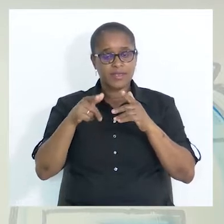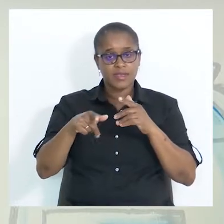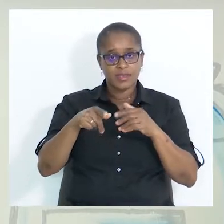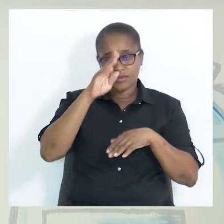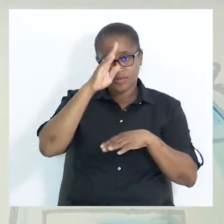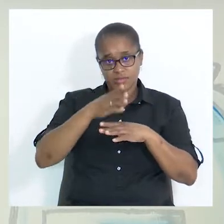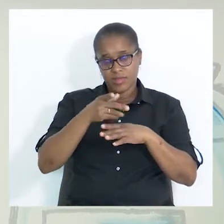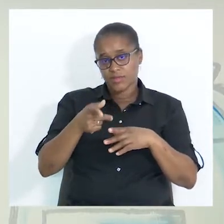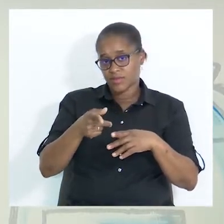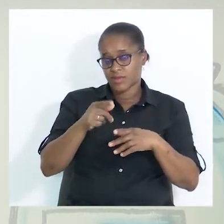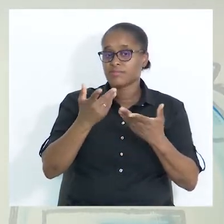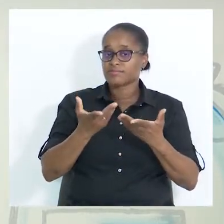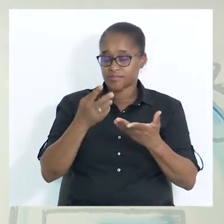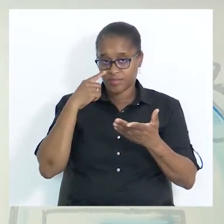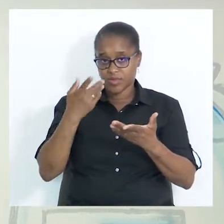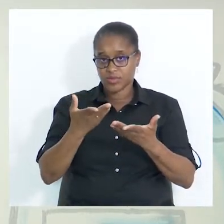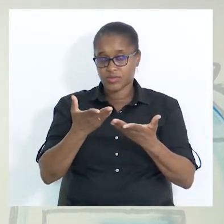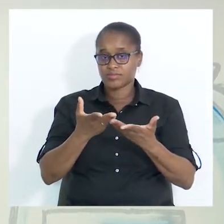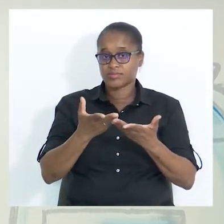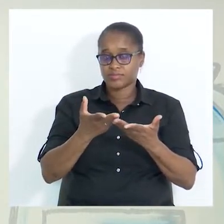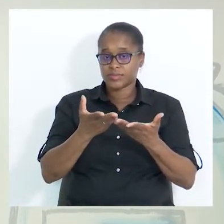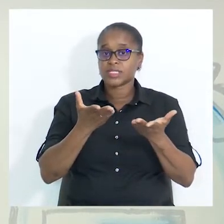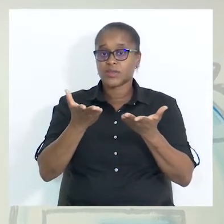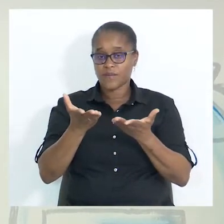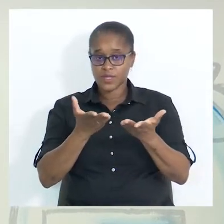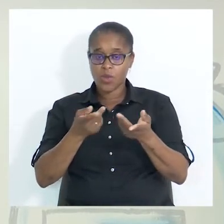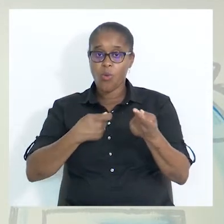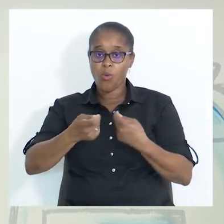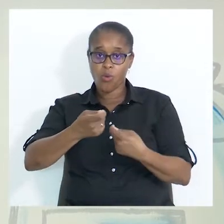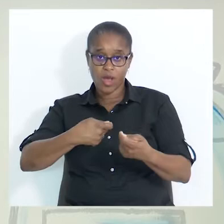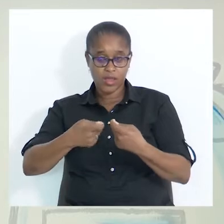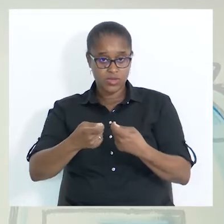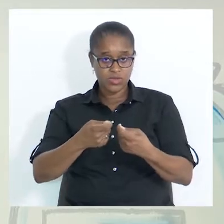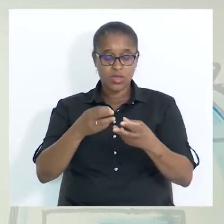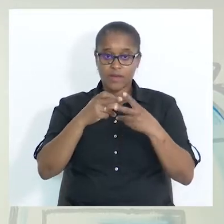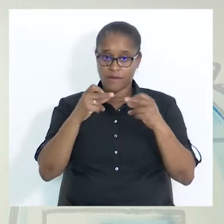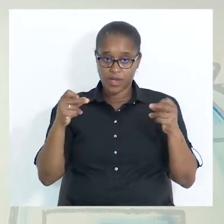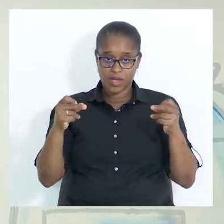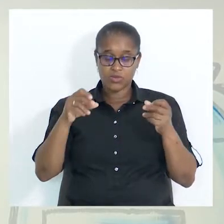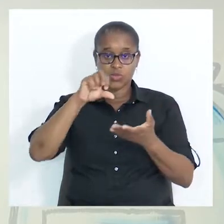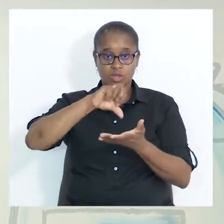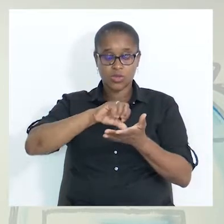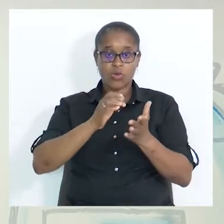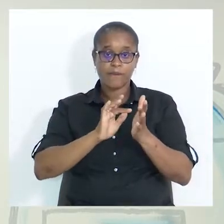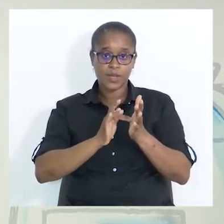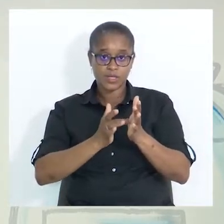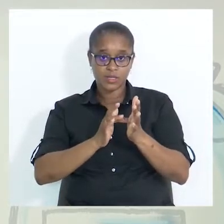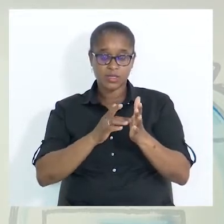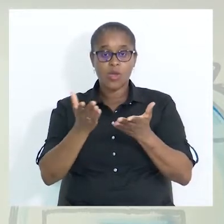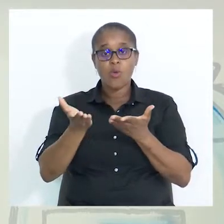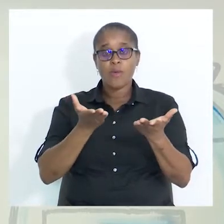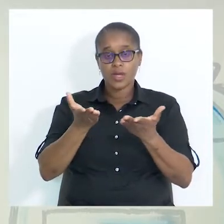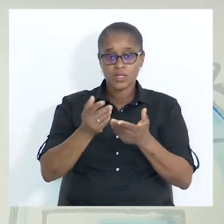também mostra-te a linha da distinção da organização frásica do território brasileiro